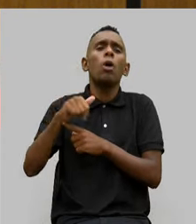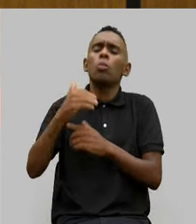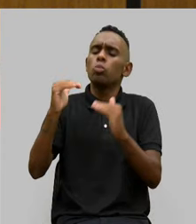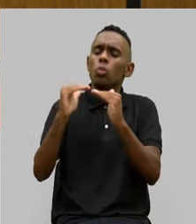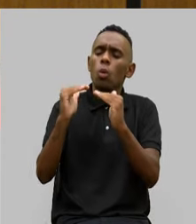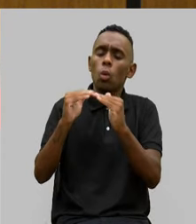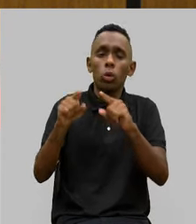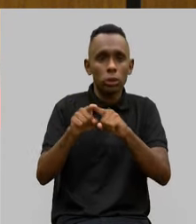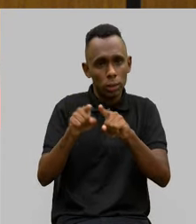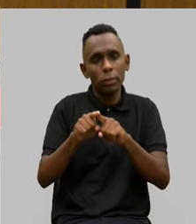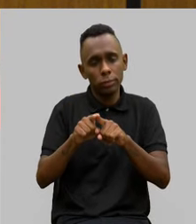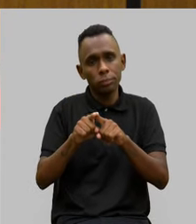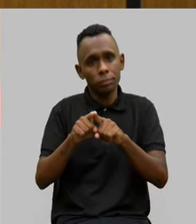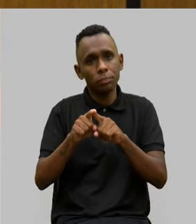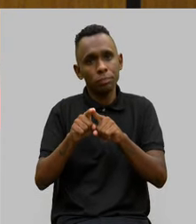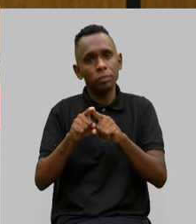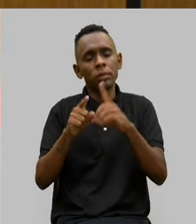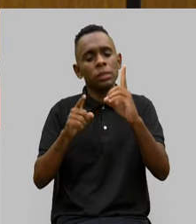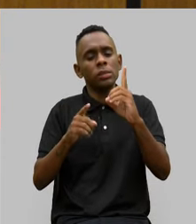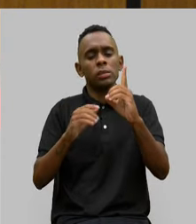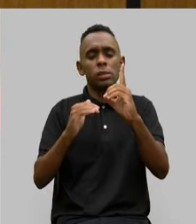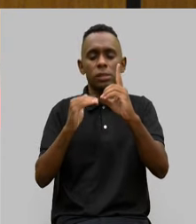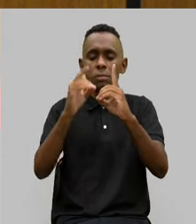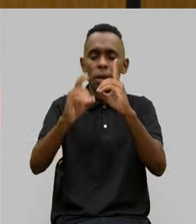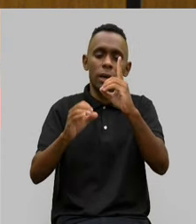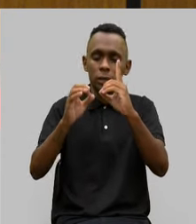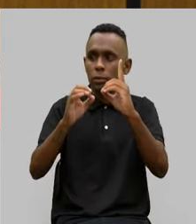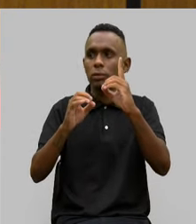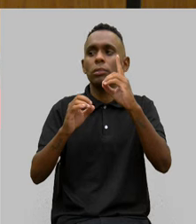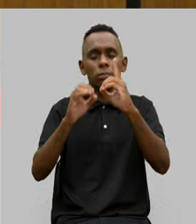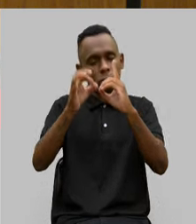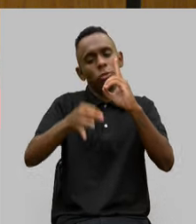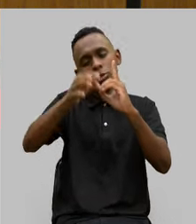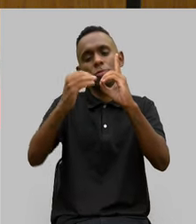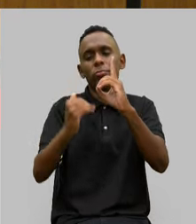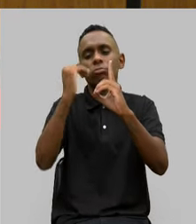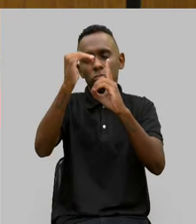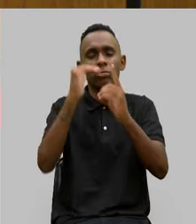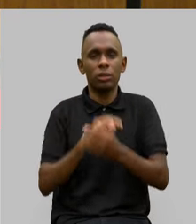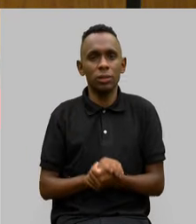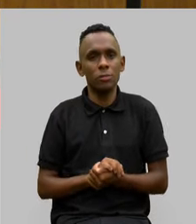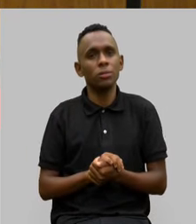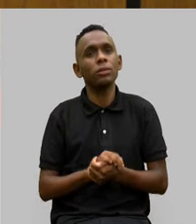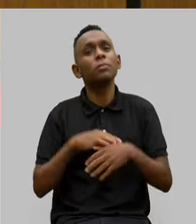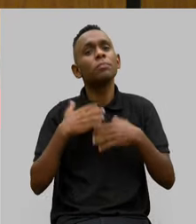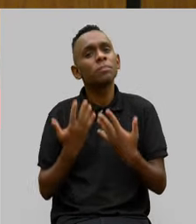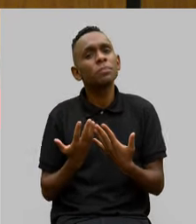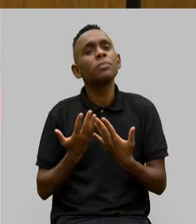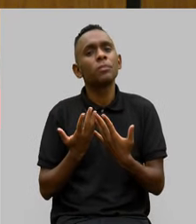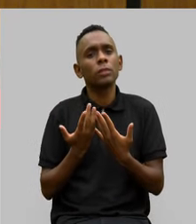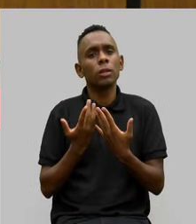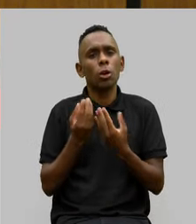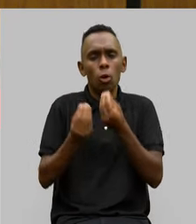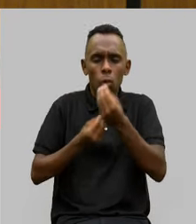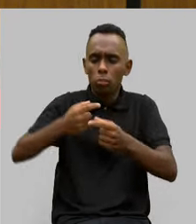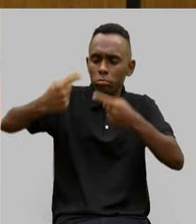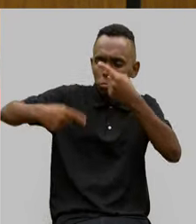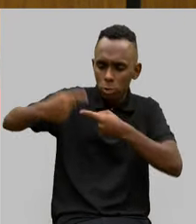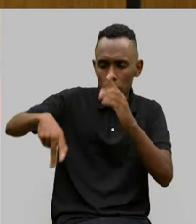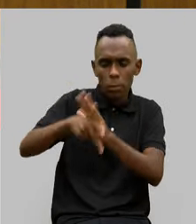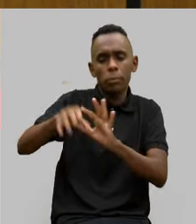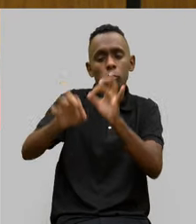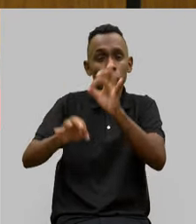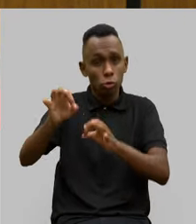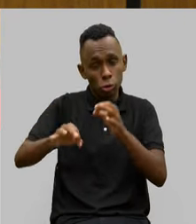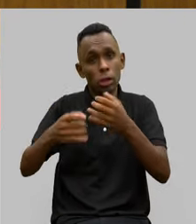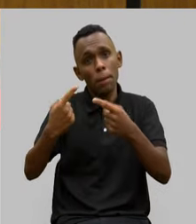o desembargador Henrique quando ele disse que a gente não deveria eh tá discutindo isso tão da forma como se discute no judiciário